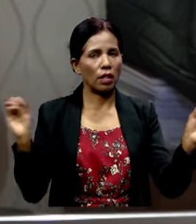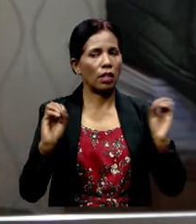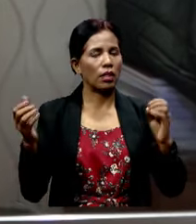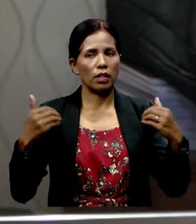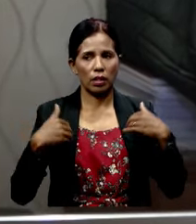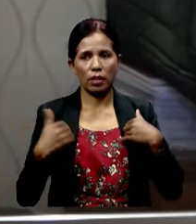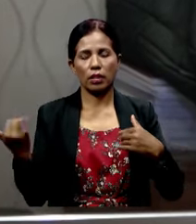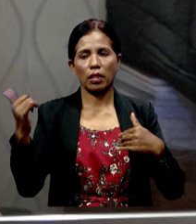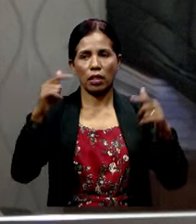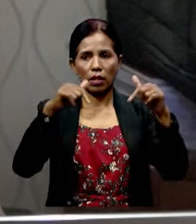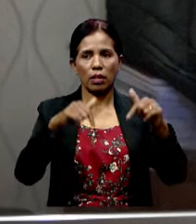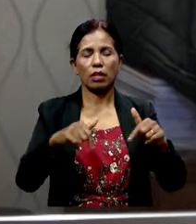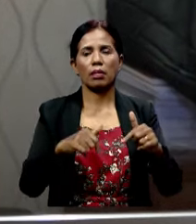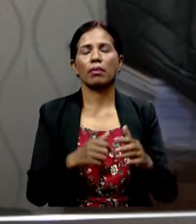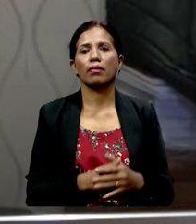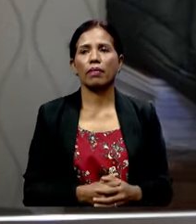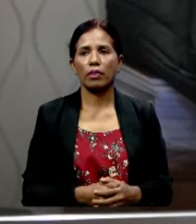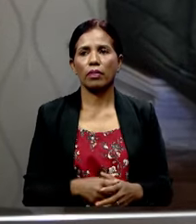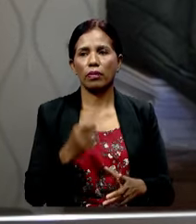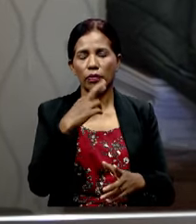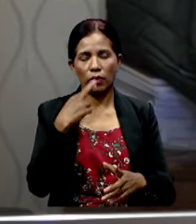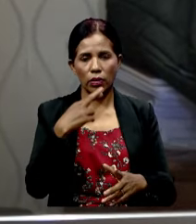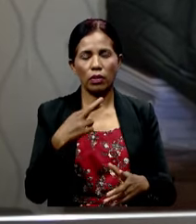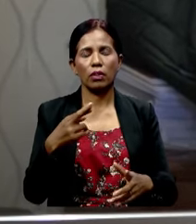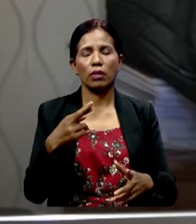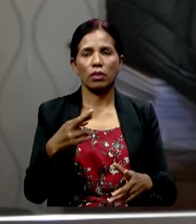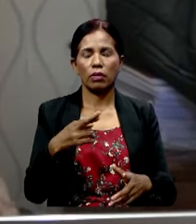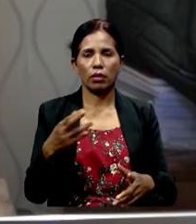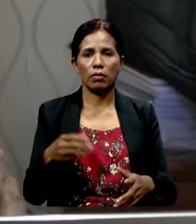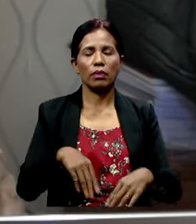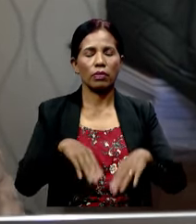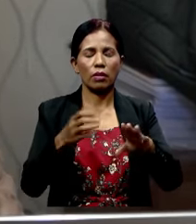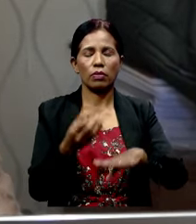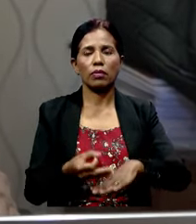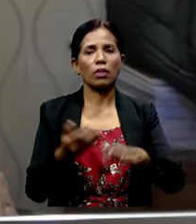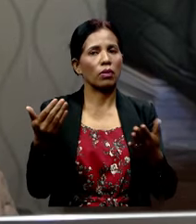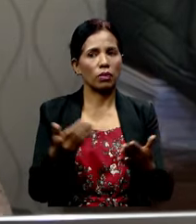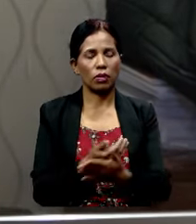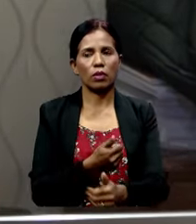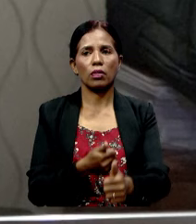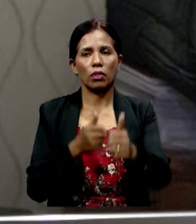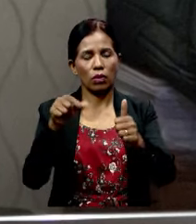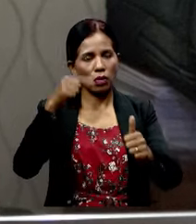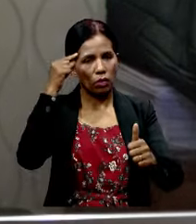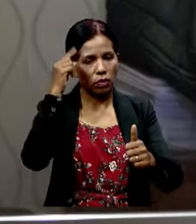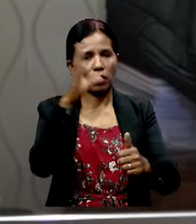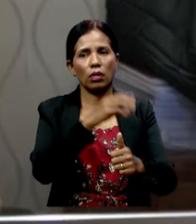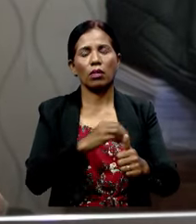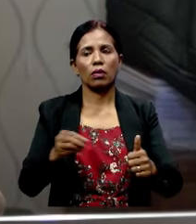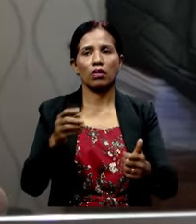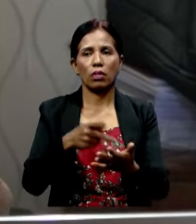sira tengi fila fali ba presu o atual tuir be intervensaun governo ni an homos tuir